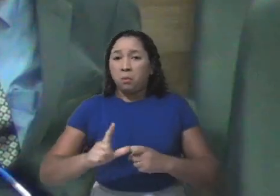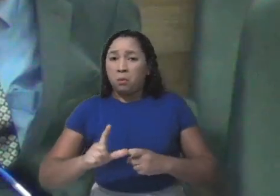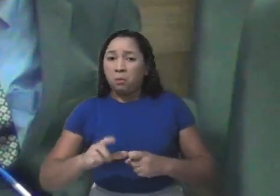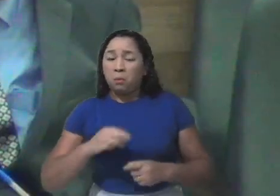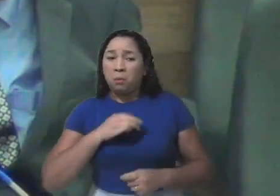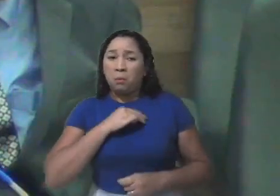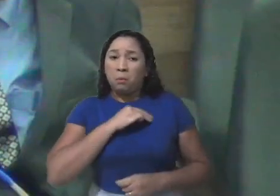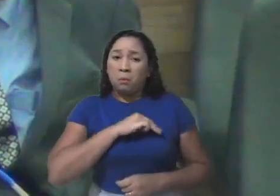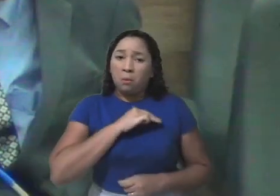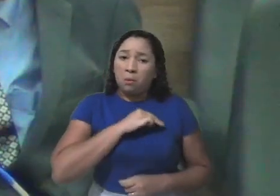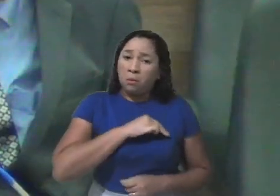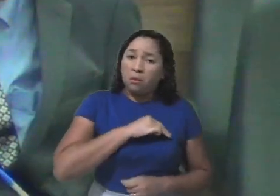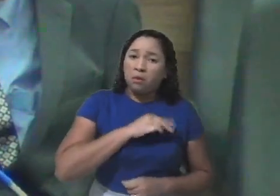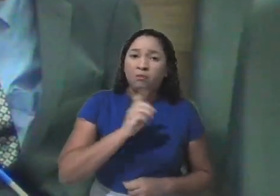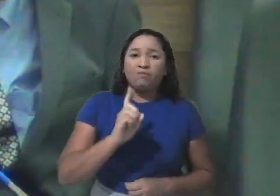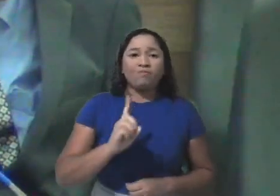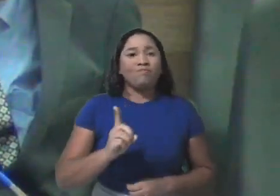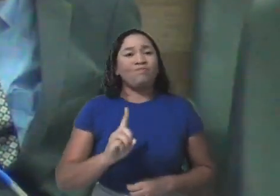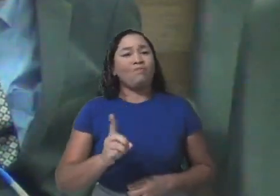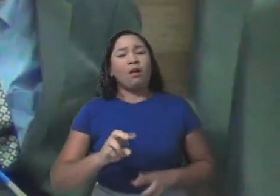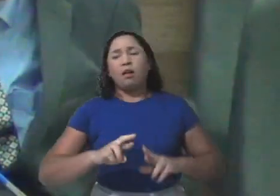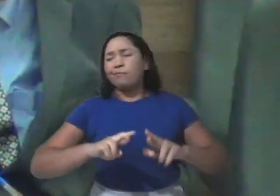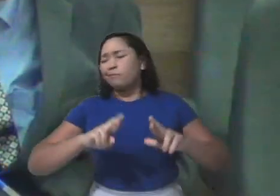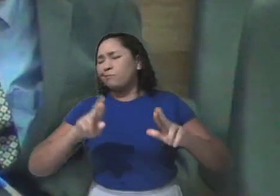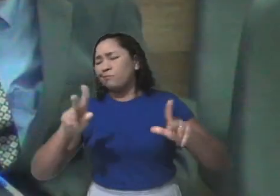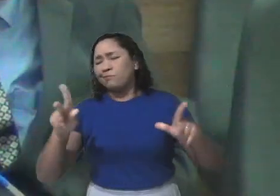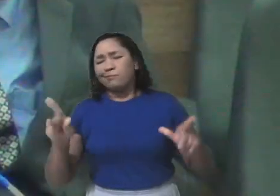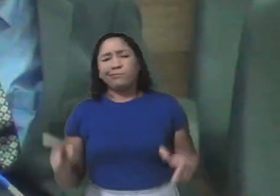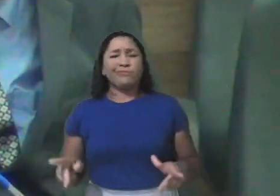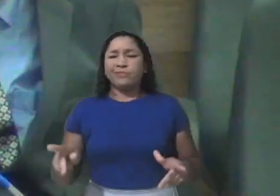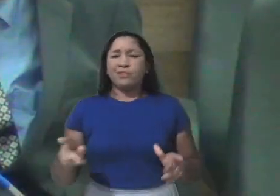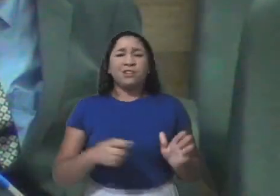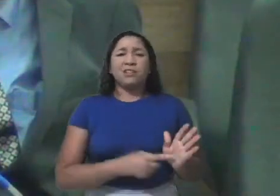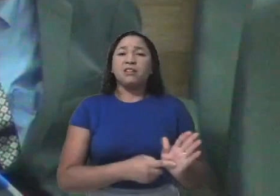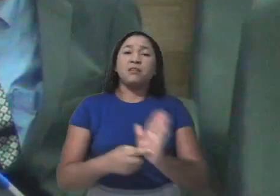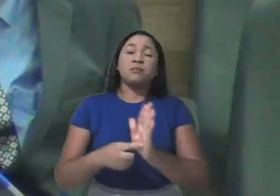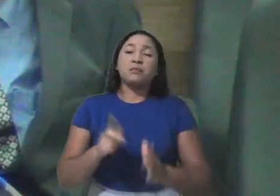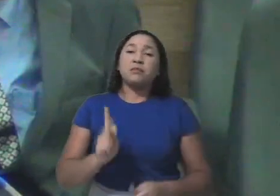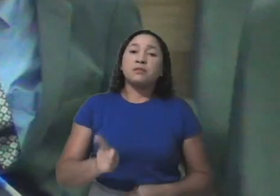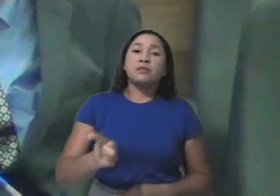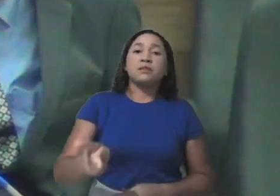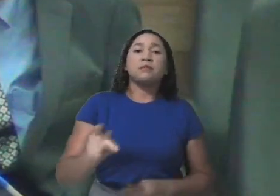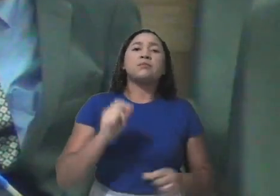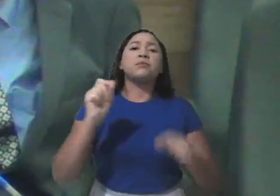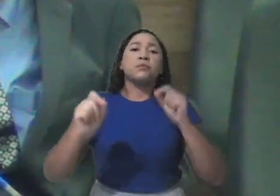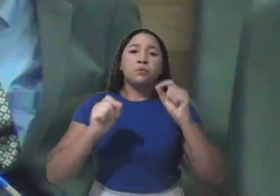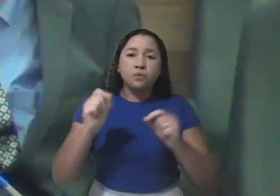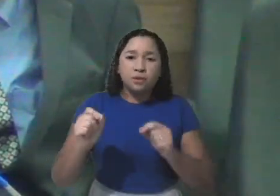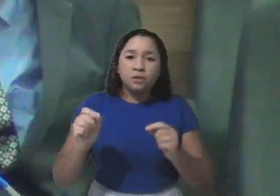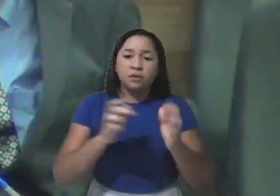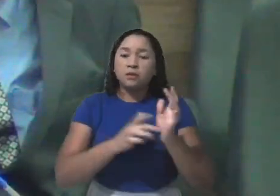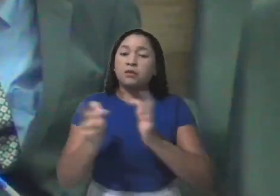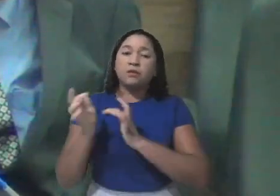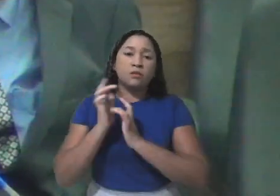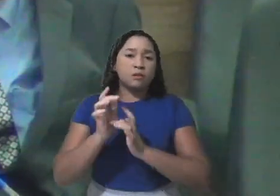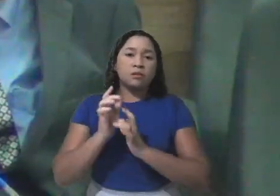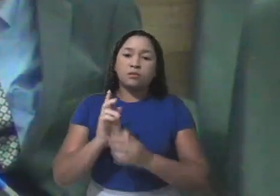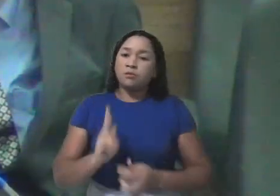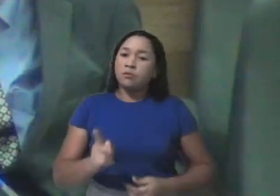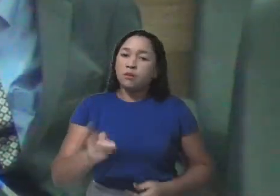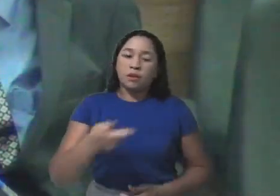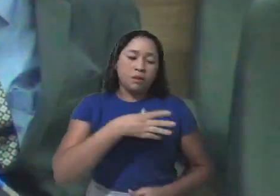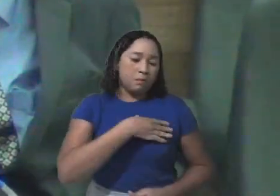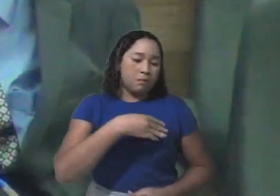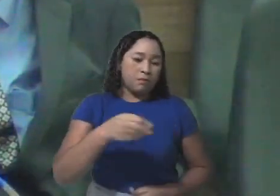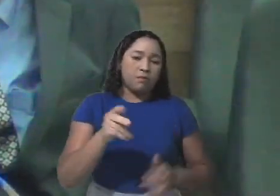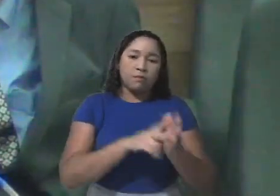é a preocupação de João? Em mostrar a todo tempo que Jesus é o Filho de Deus. Em mostrar